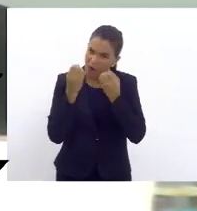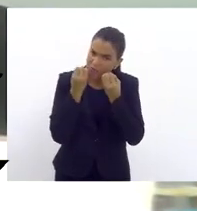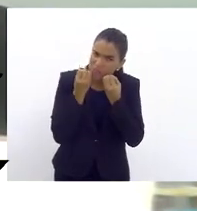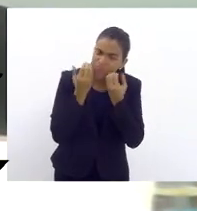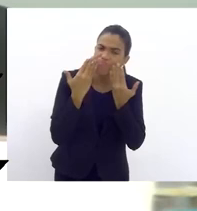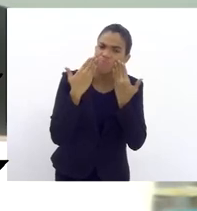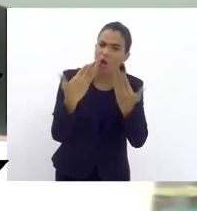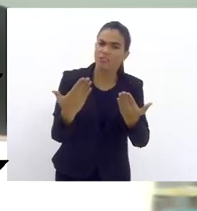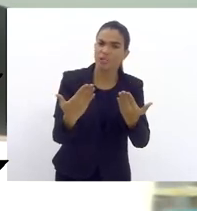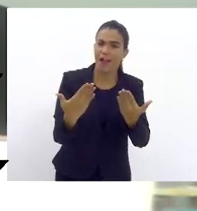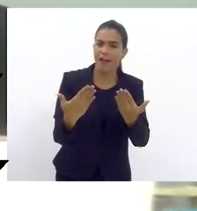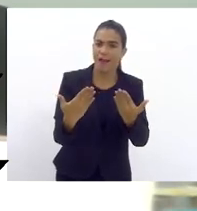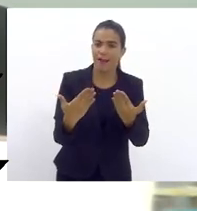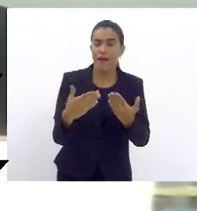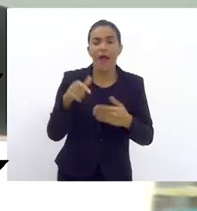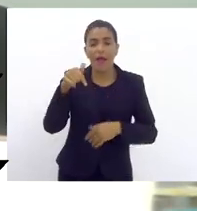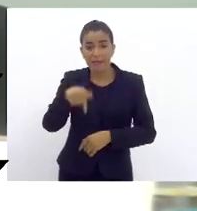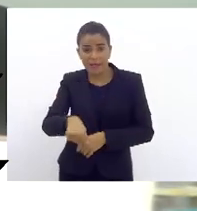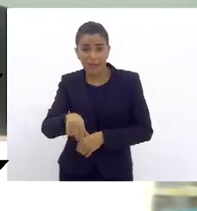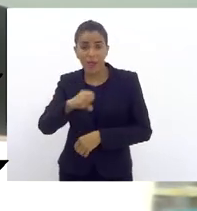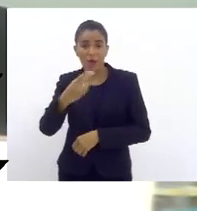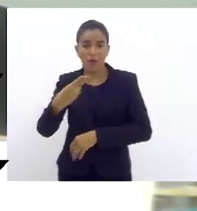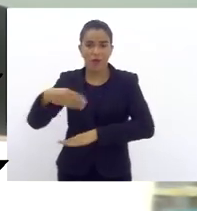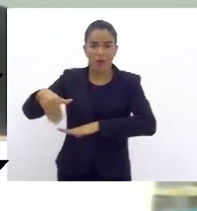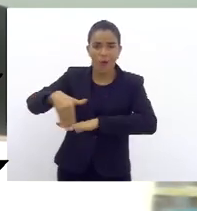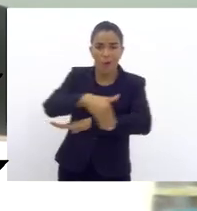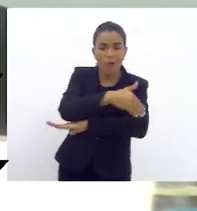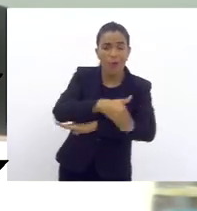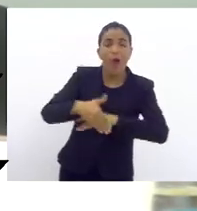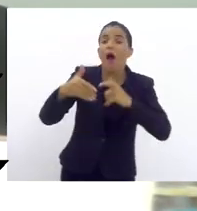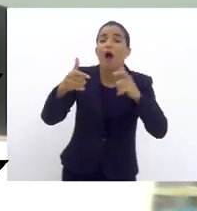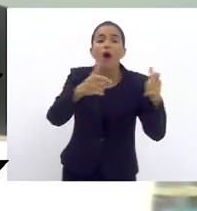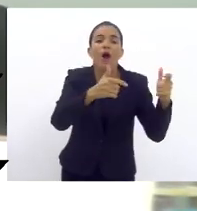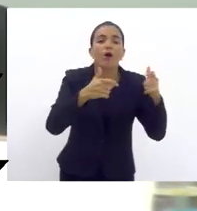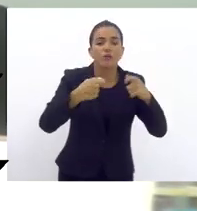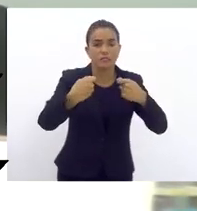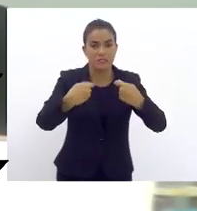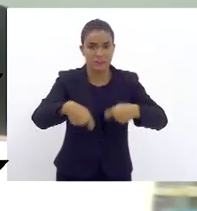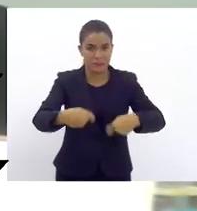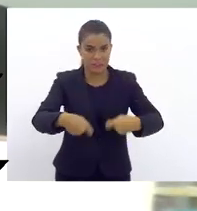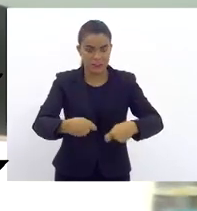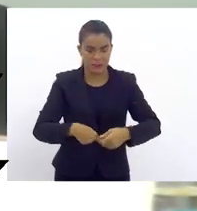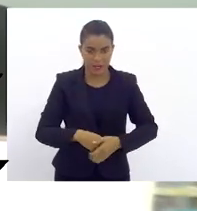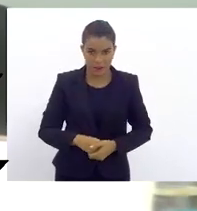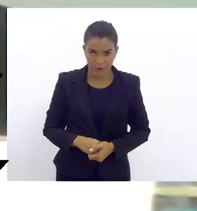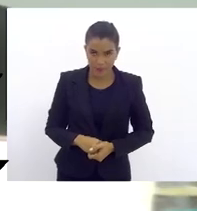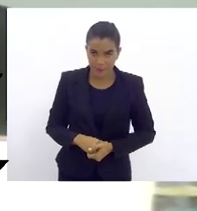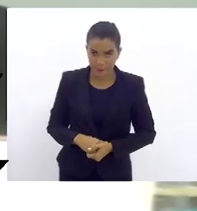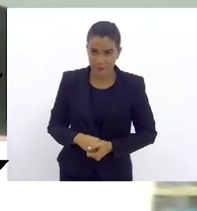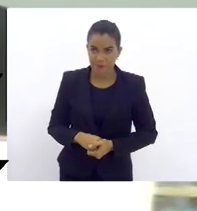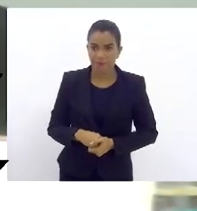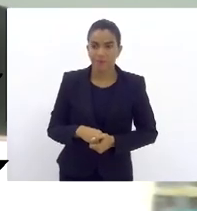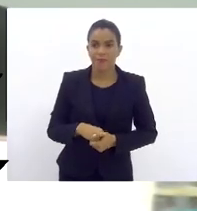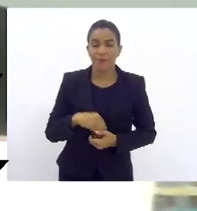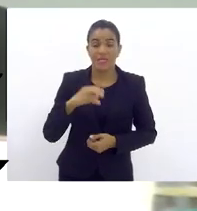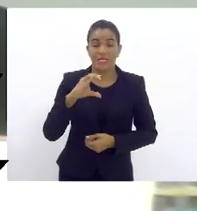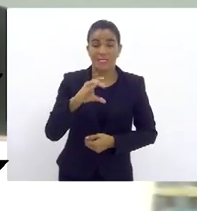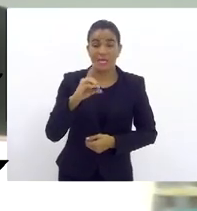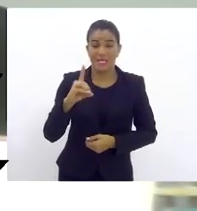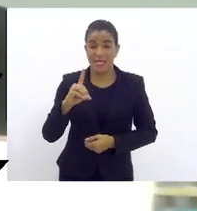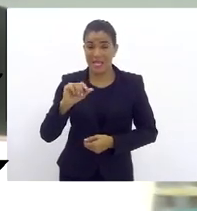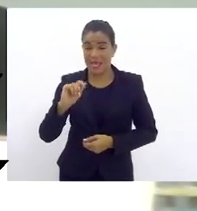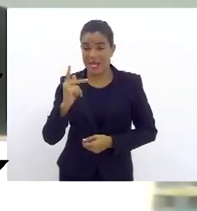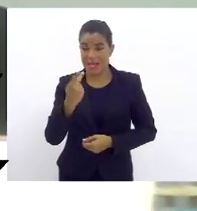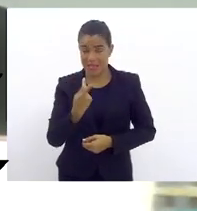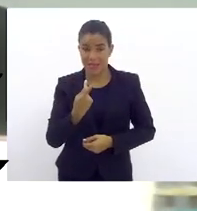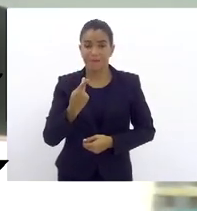essa maioria seja aqui seja na rua aonde for necessário e quando CDH Comissão de Direitos